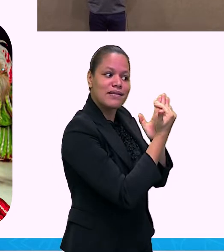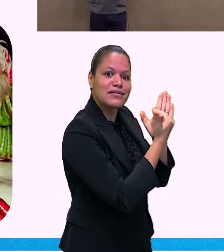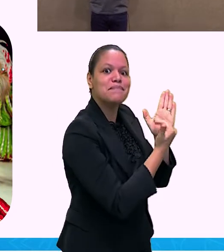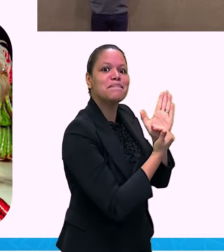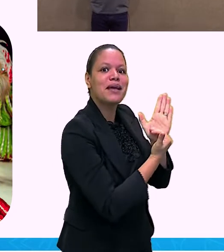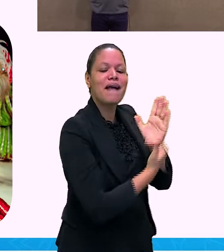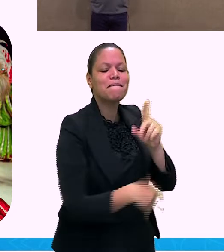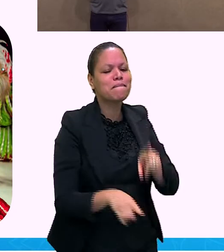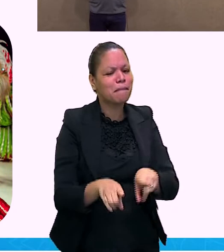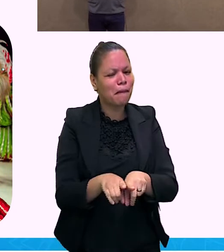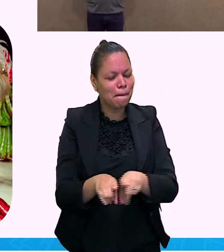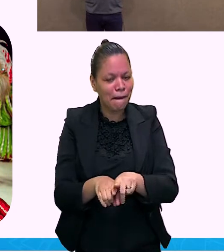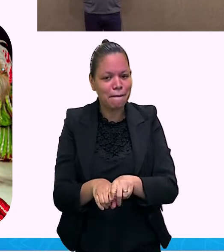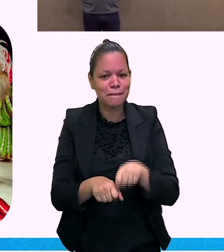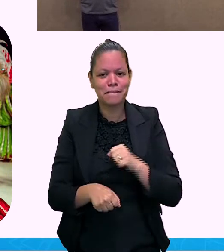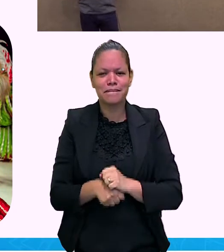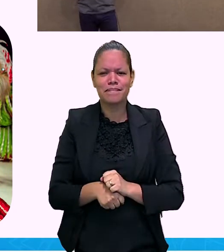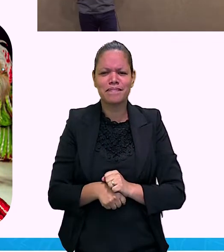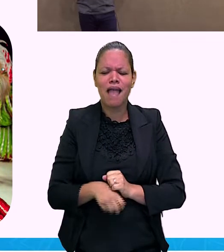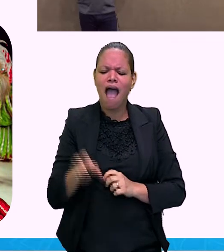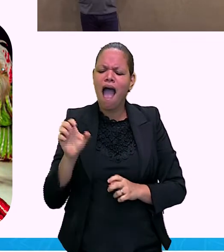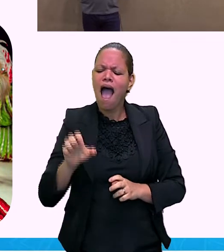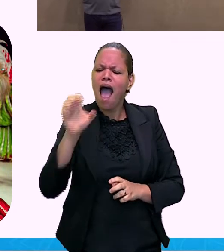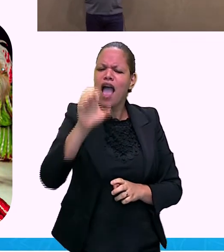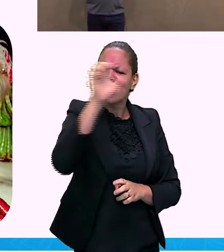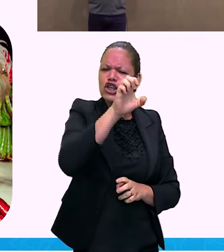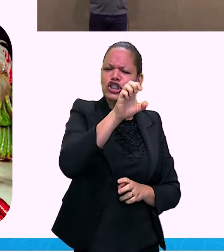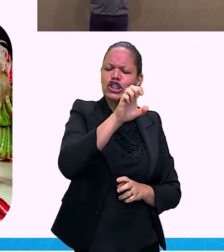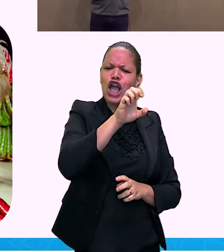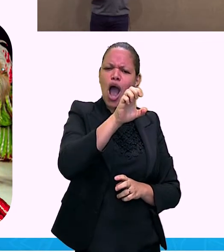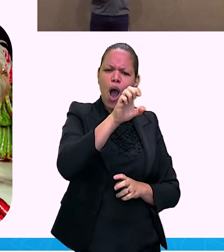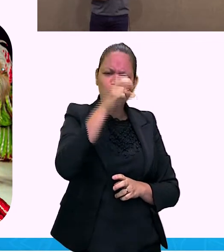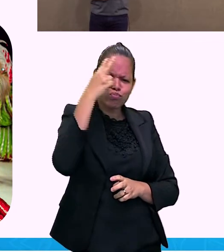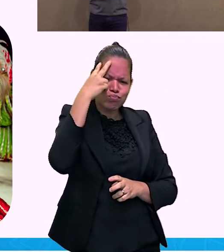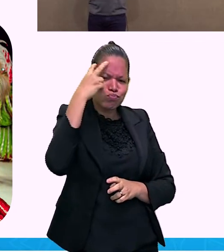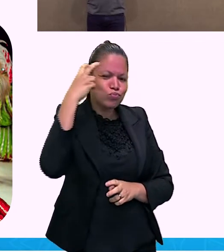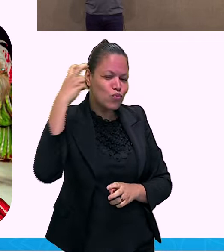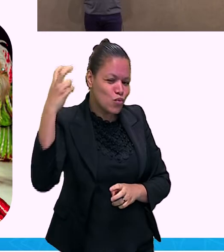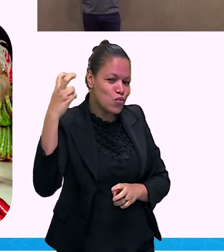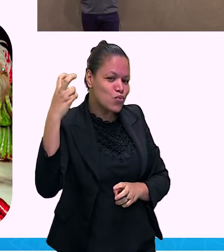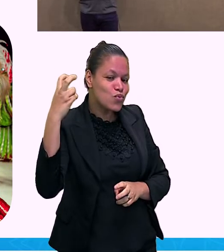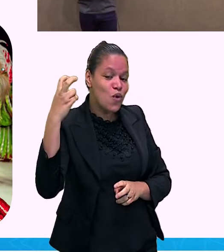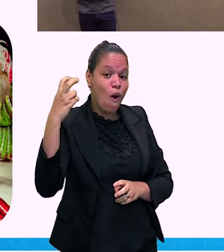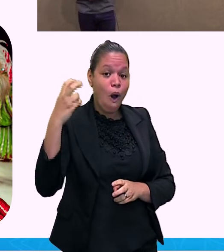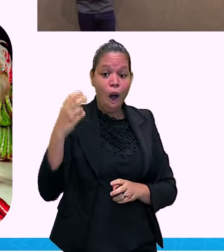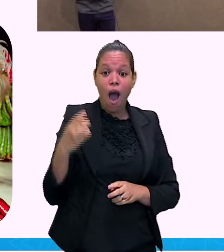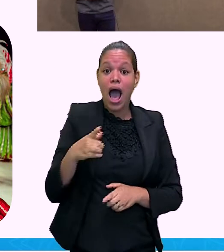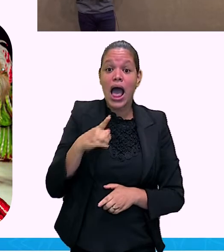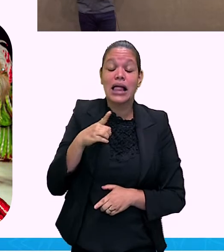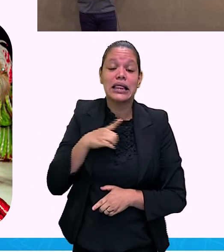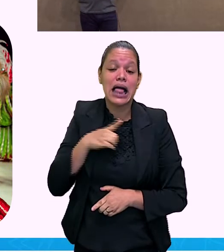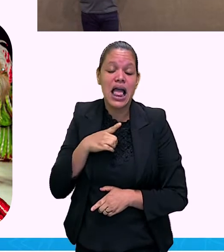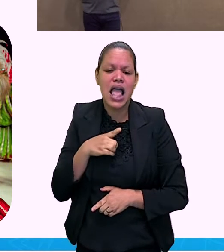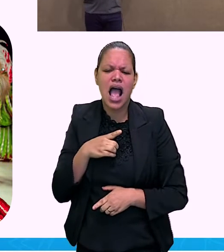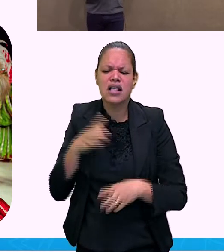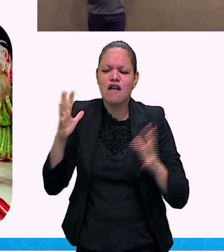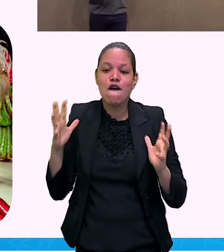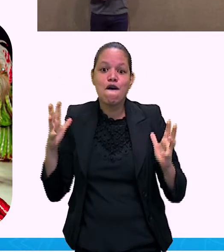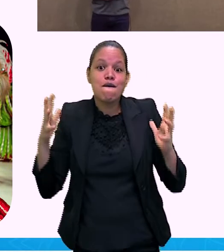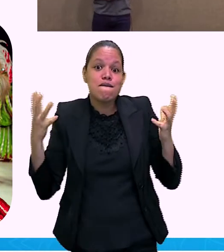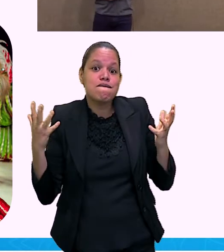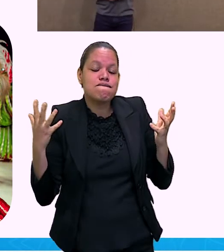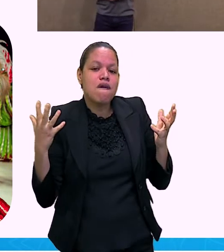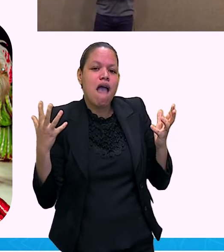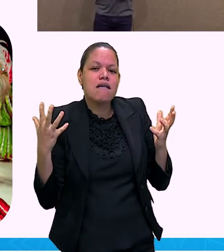do norte, as suas representações culturais, estão nas festas populares, como o Círio de Nazaré e o Festival